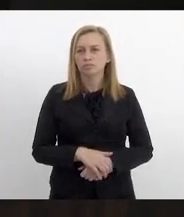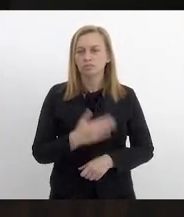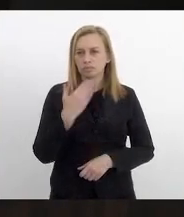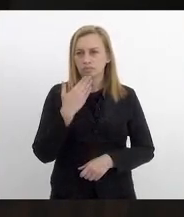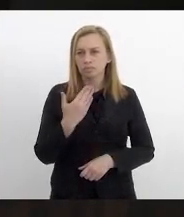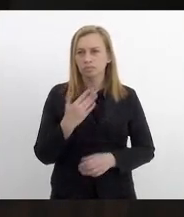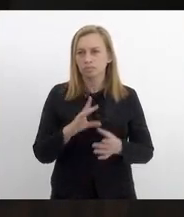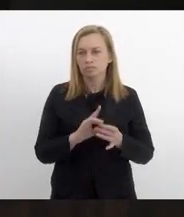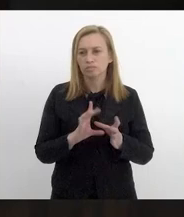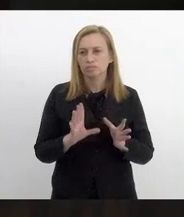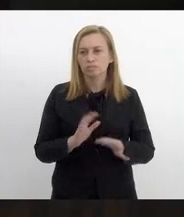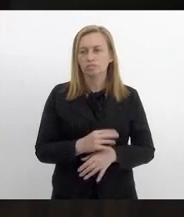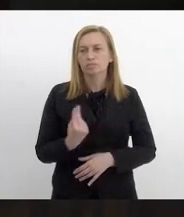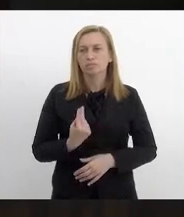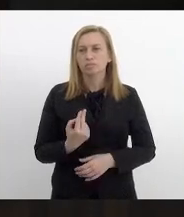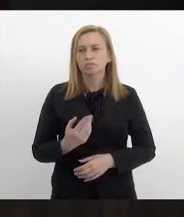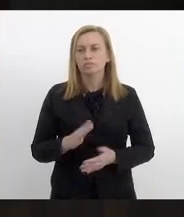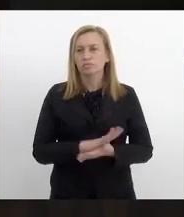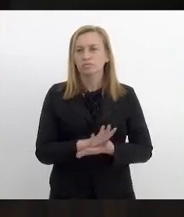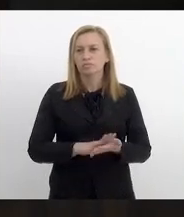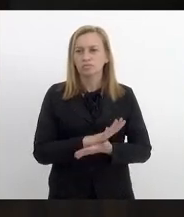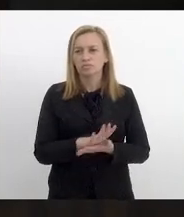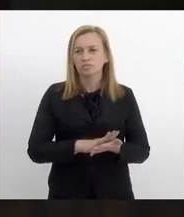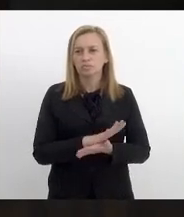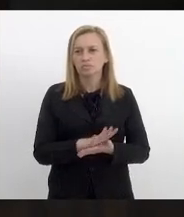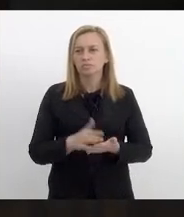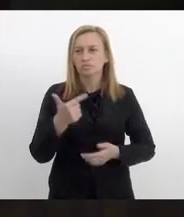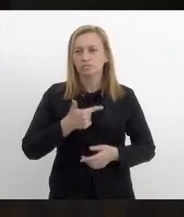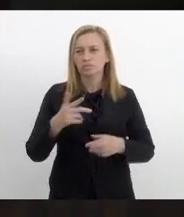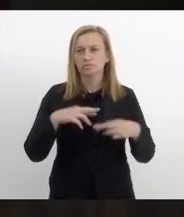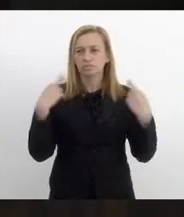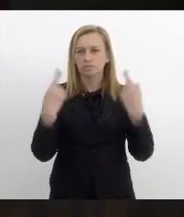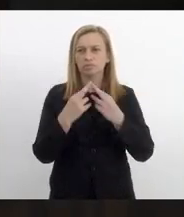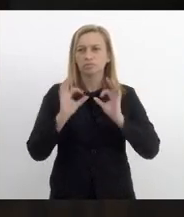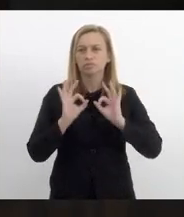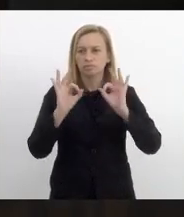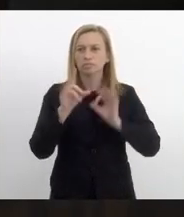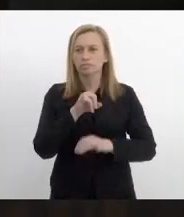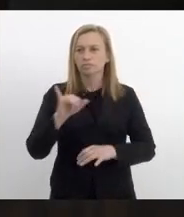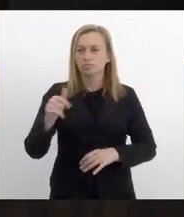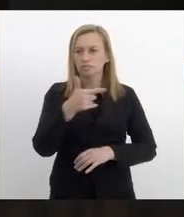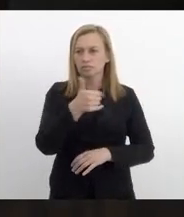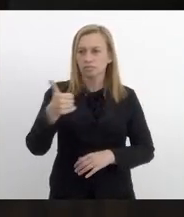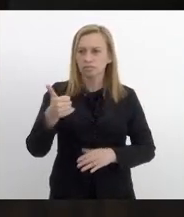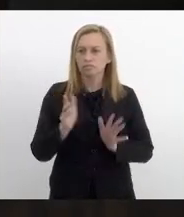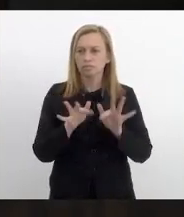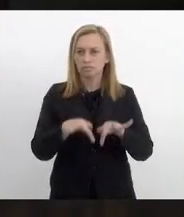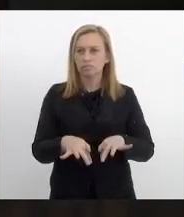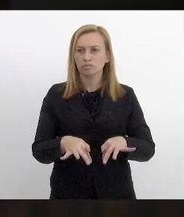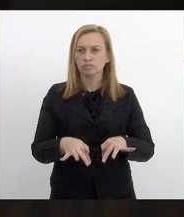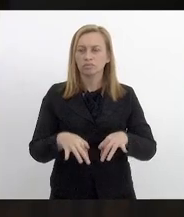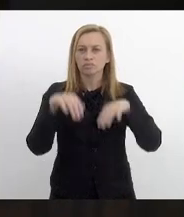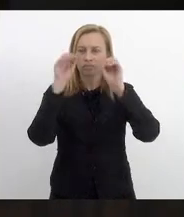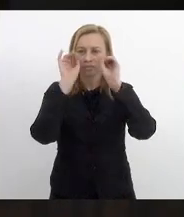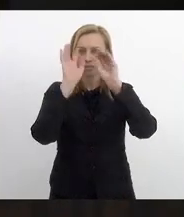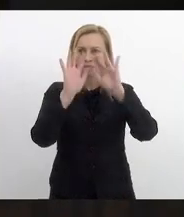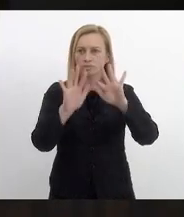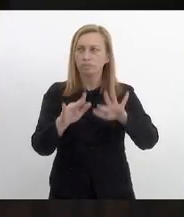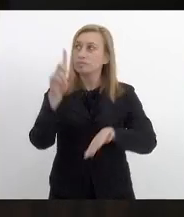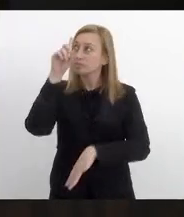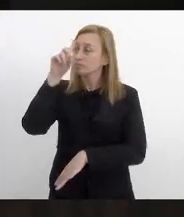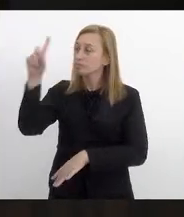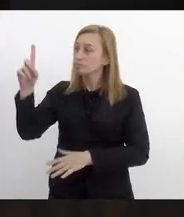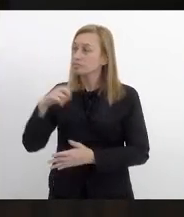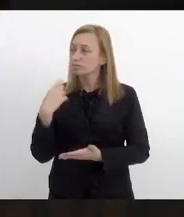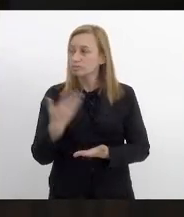permitido a coautoria. Nada mais a tratar na segunda sessão extraordinária do dia 21, a mesma está encerrada. Havendo número legal sobre a